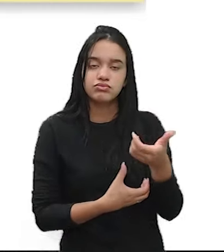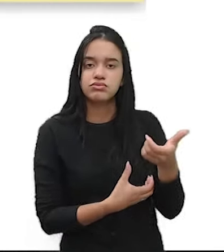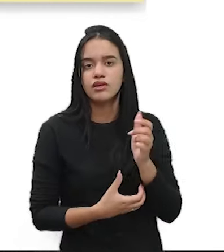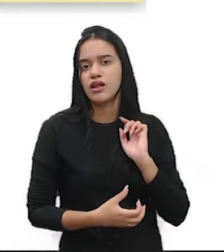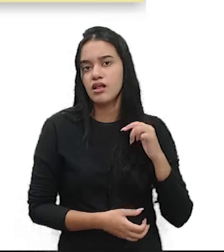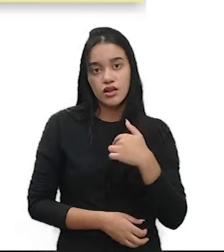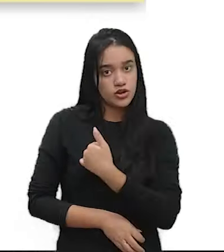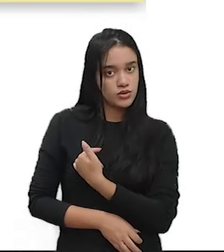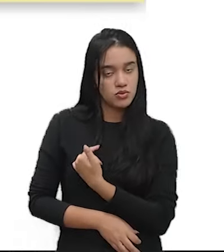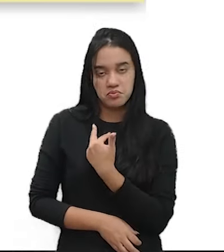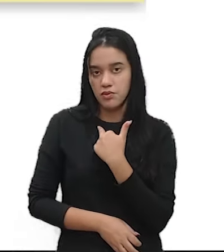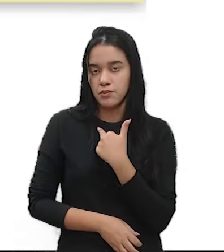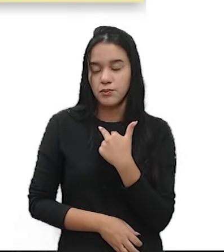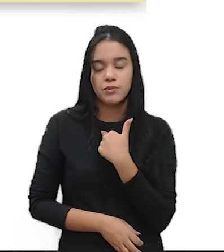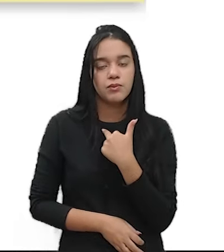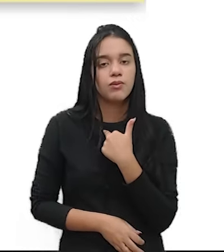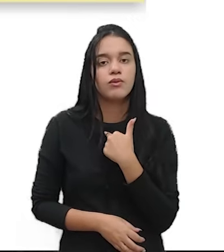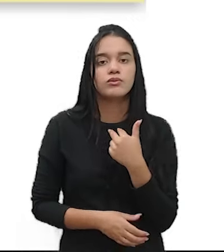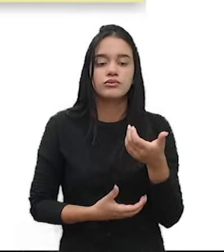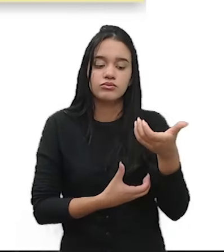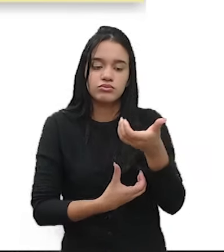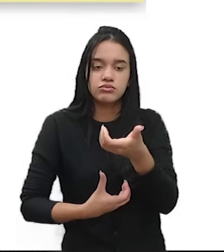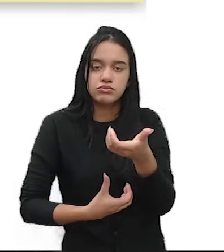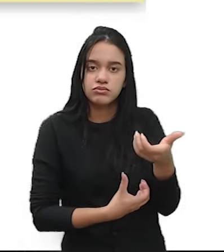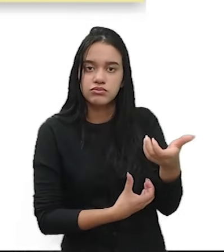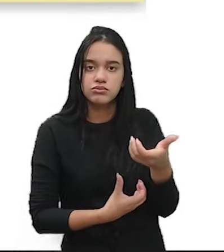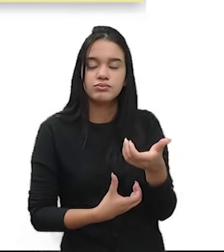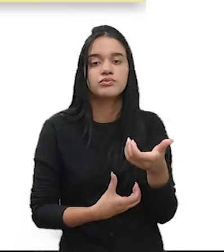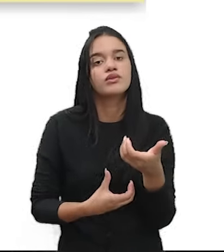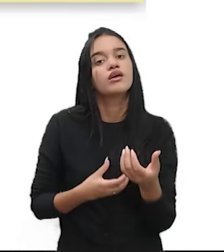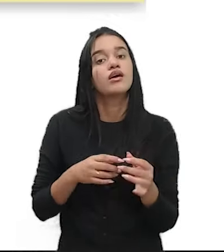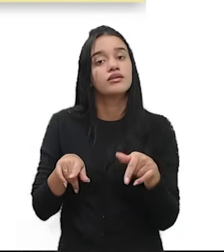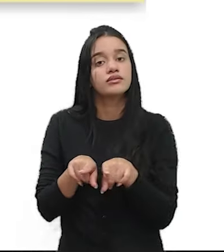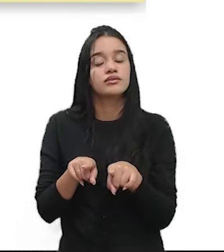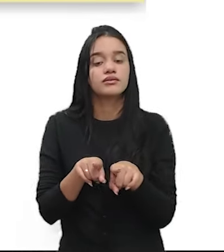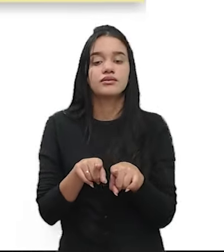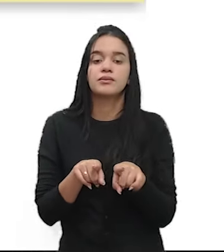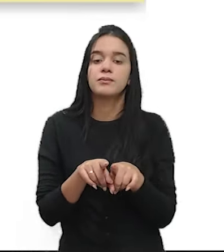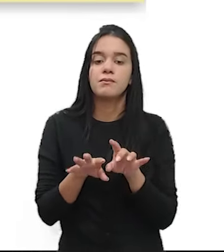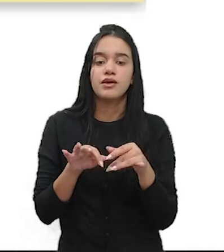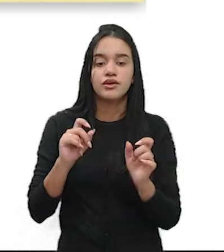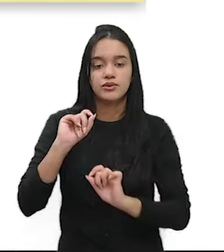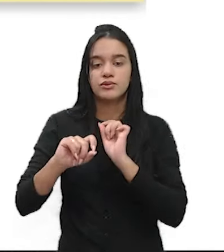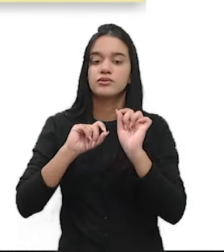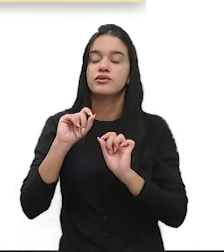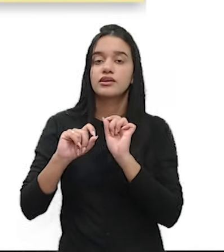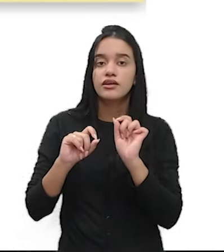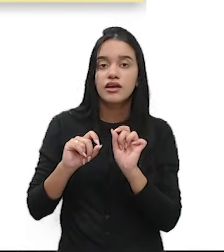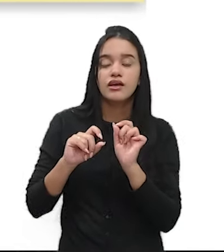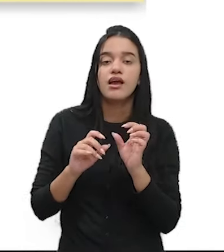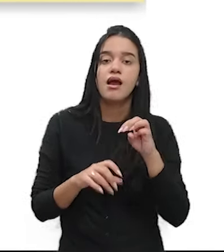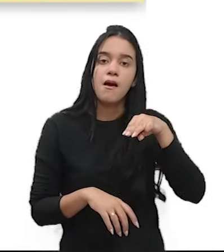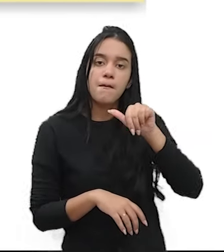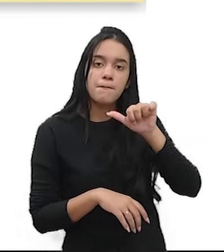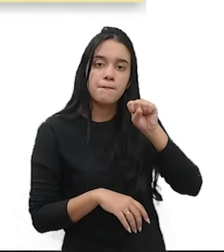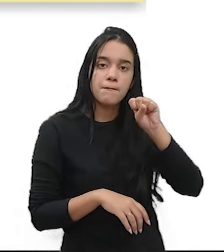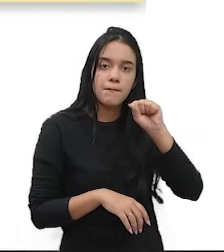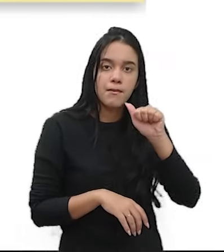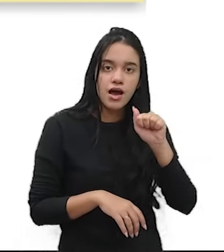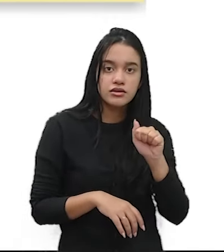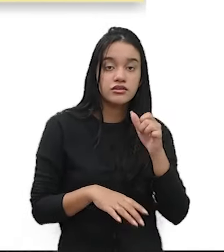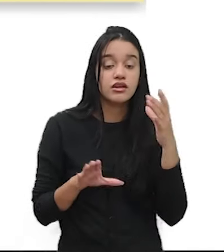não adentra nessa parte da forma de pressurização e quanto à massa total tá esses extintores que são